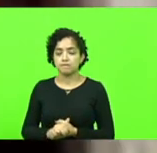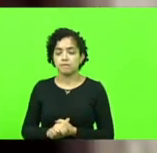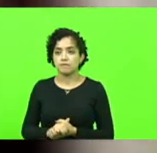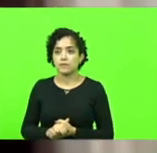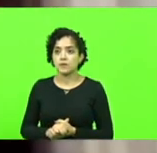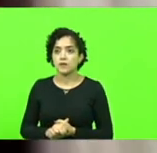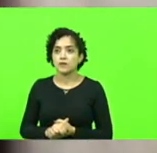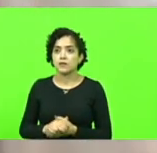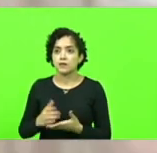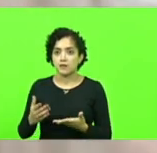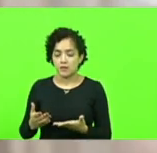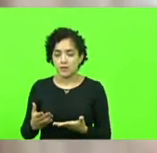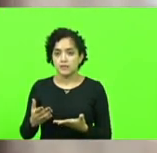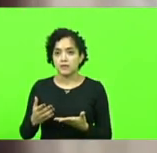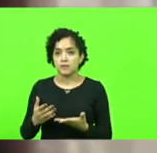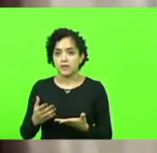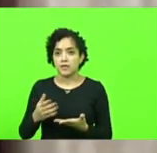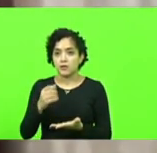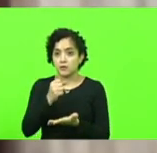certificação internacional